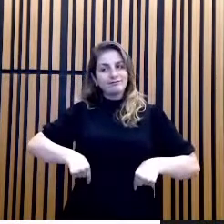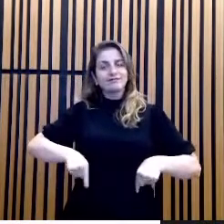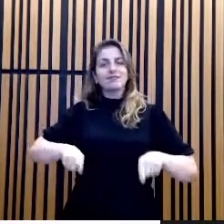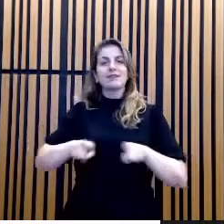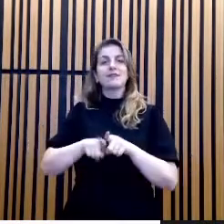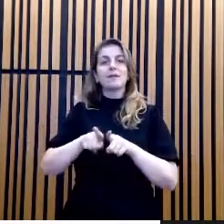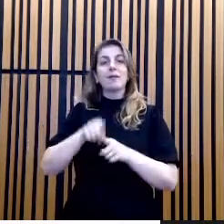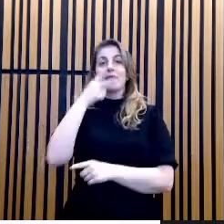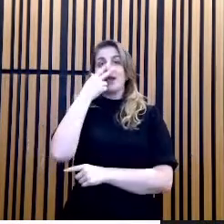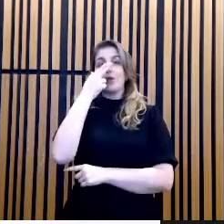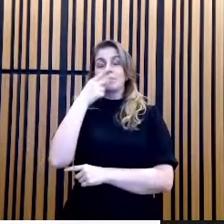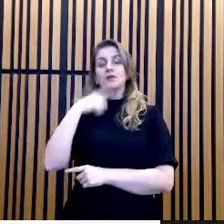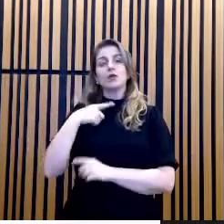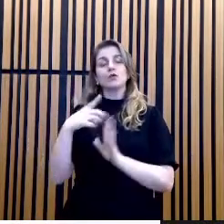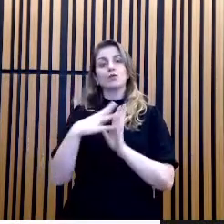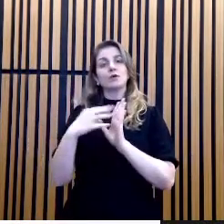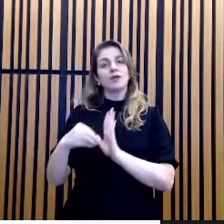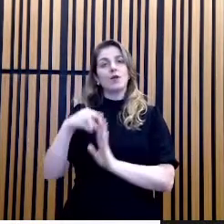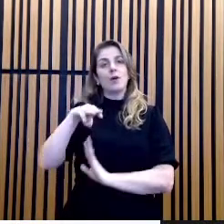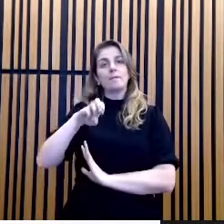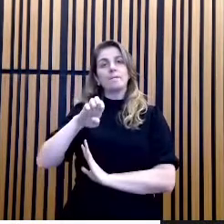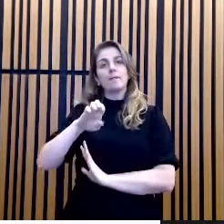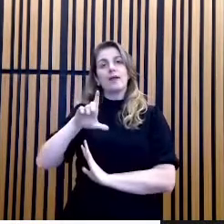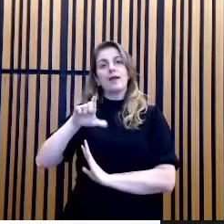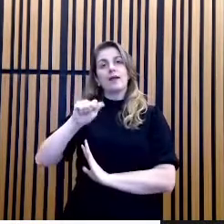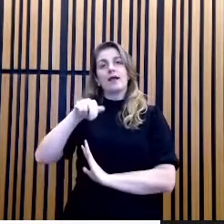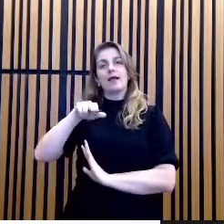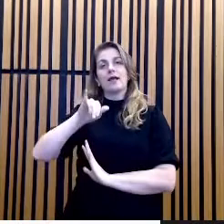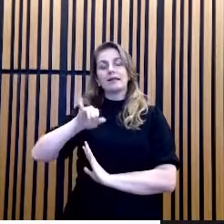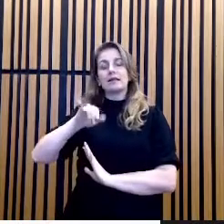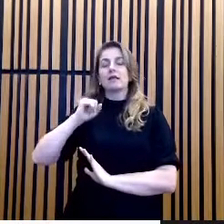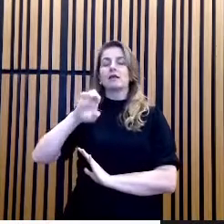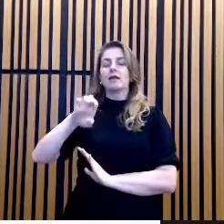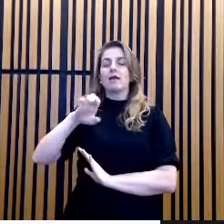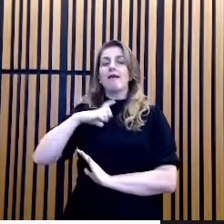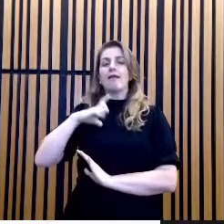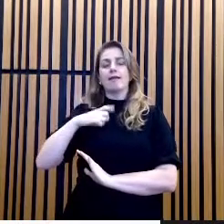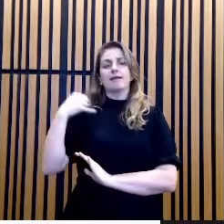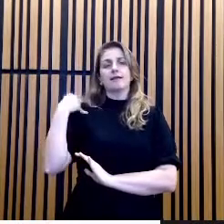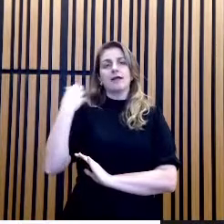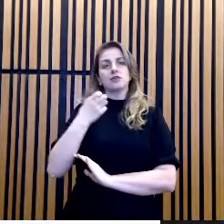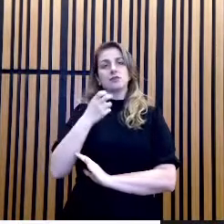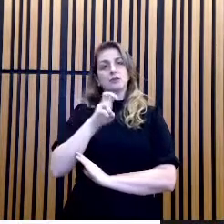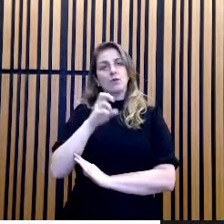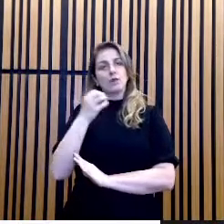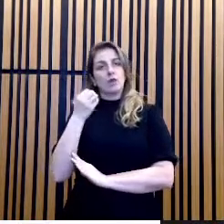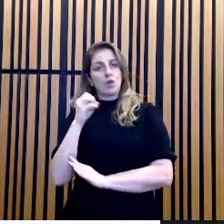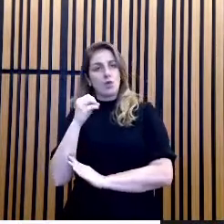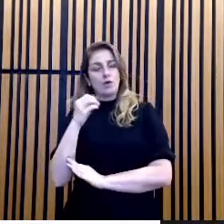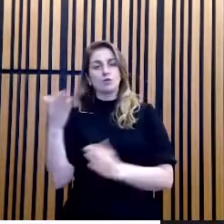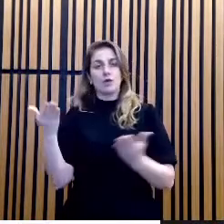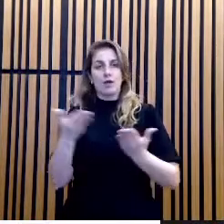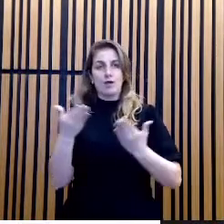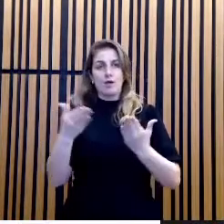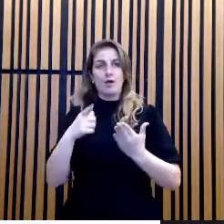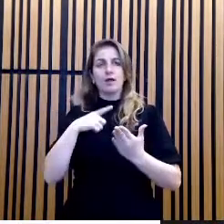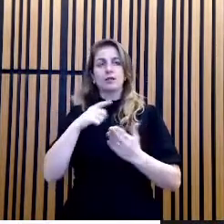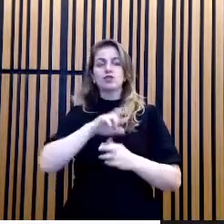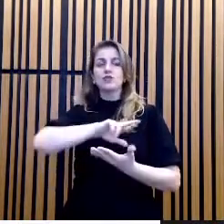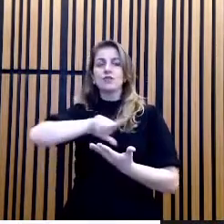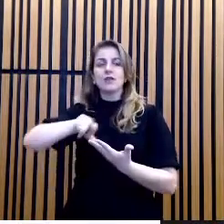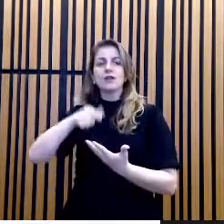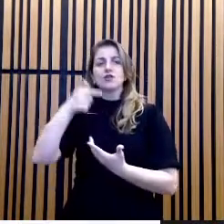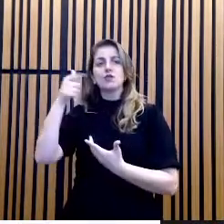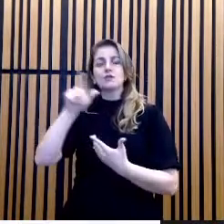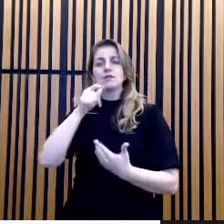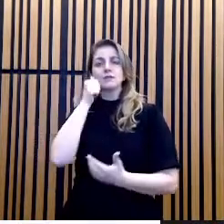é a Melanie Kobayashi. A Melanie já tem 58 anos de idade agora e ela difere das demais mulheres pelo